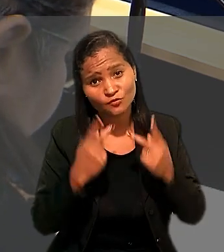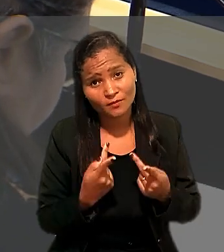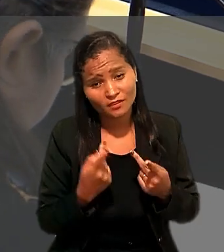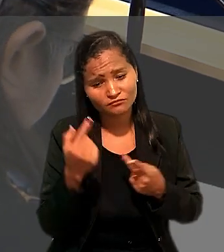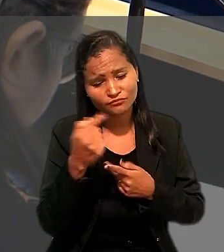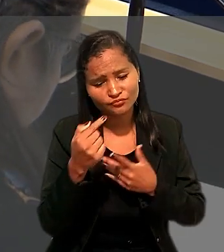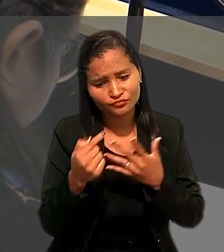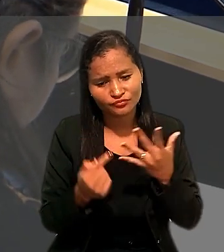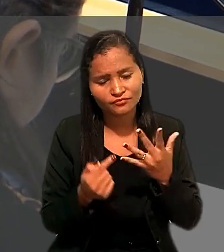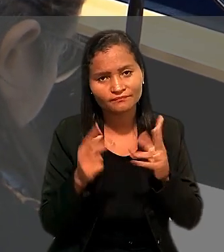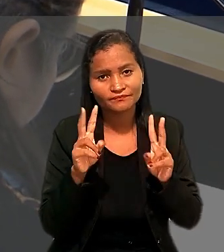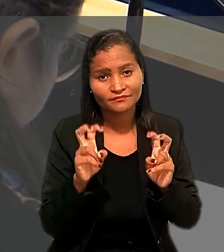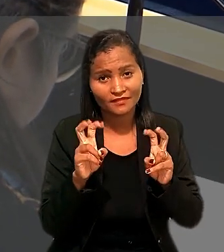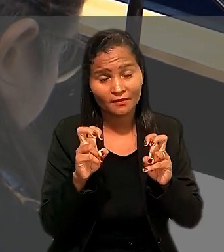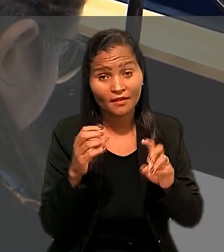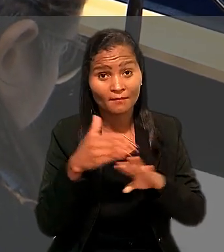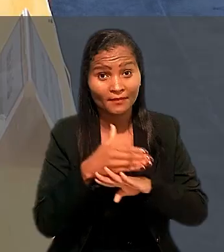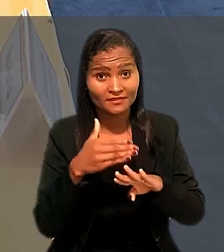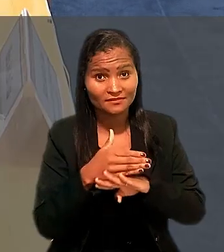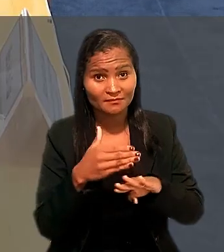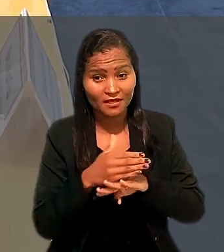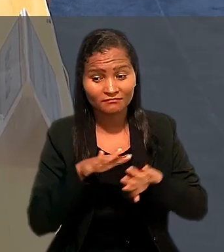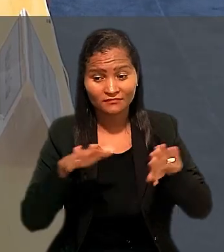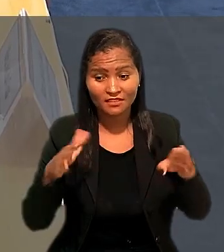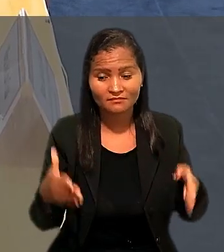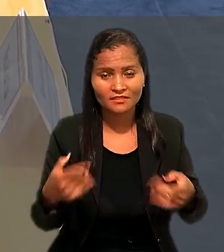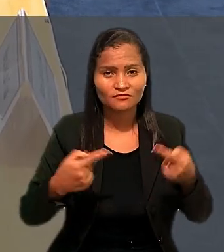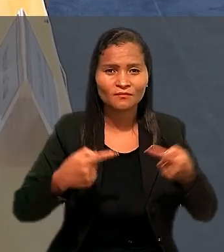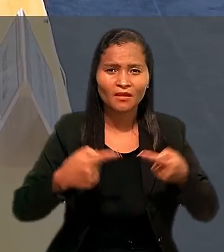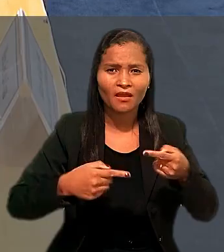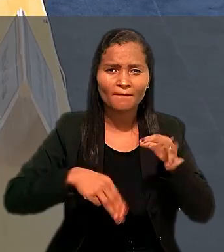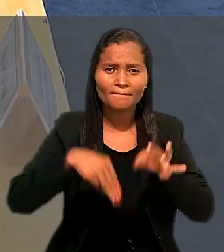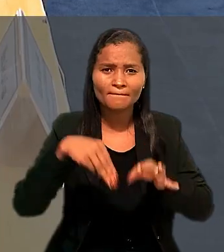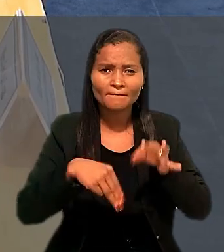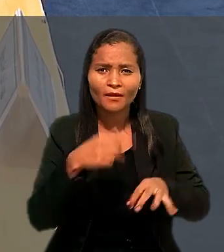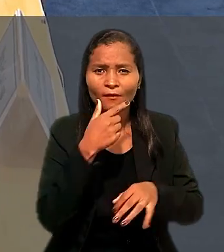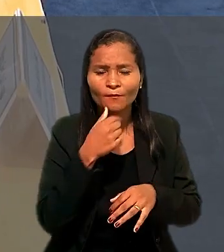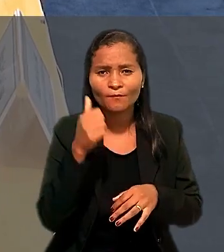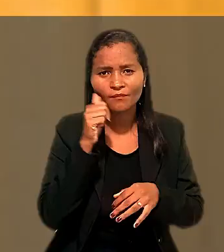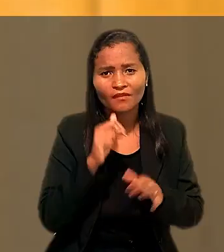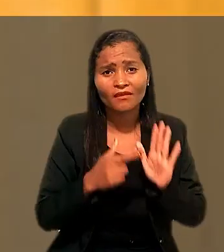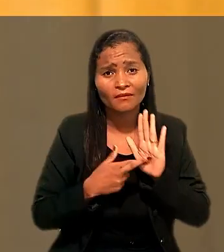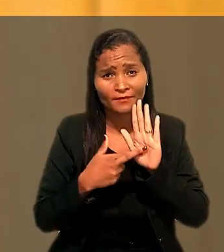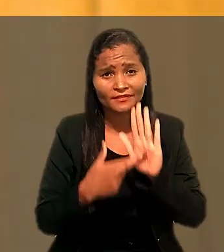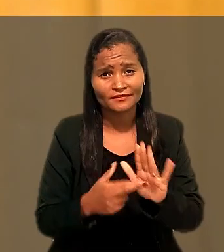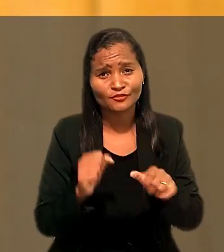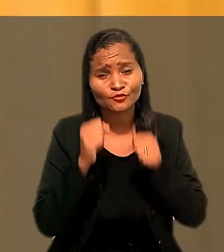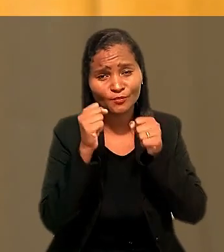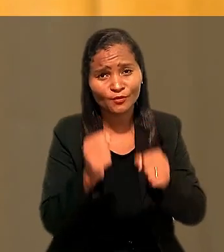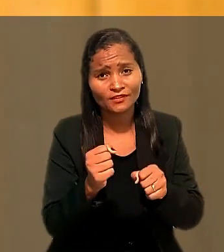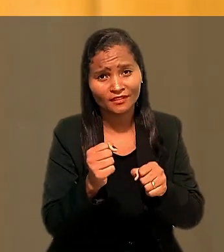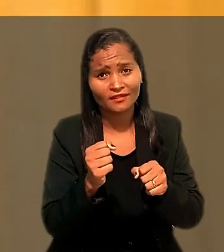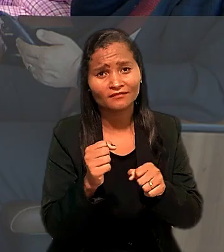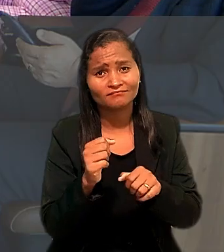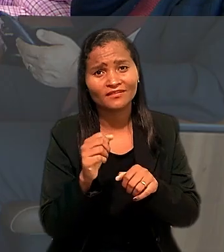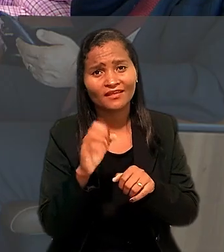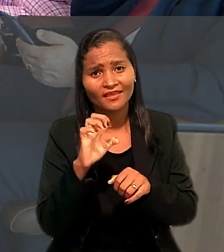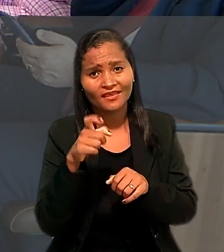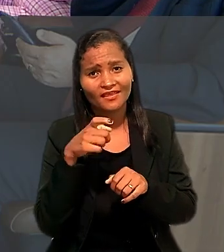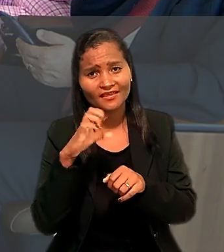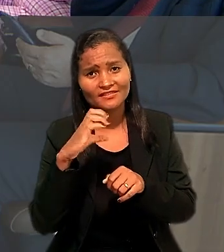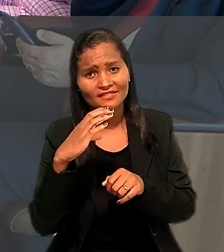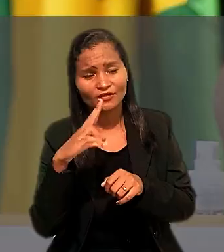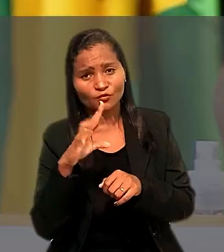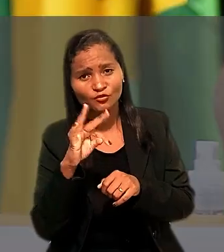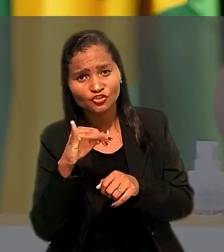direitos humanos, entre outros temas. Participaram das mesas de debate magistrados, representantes do Poder Executivo e do